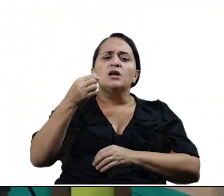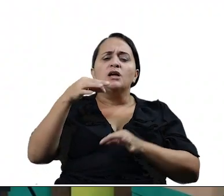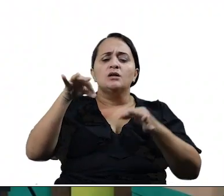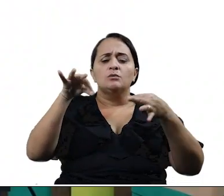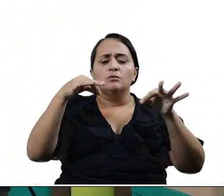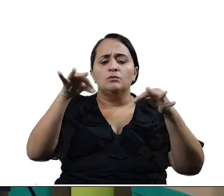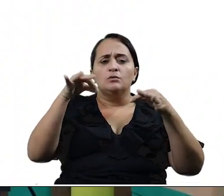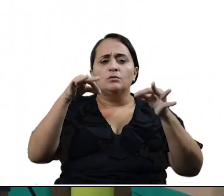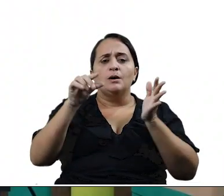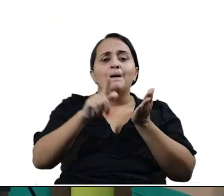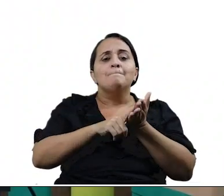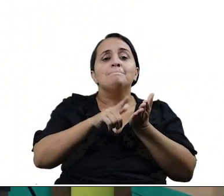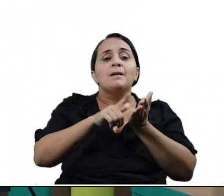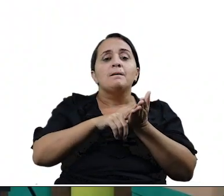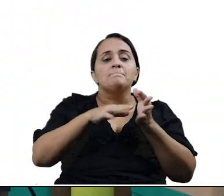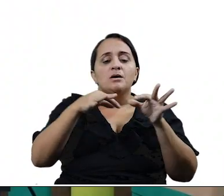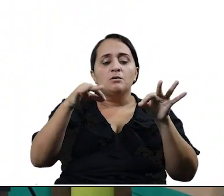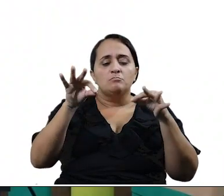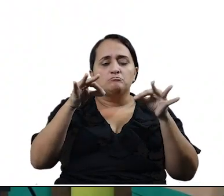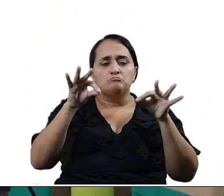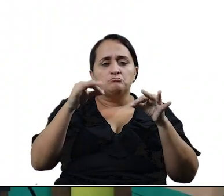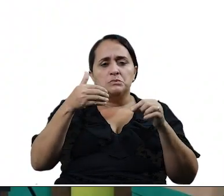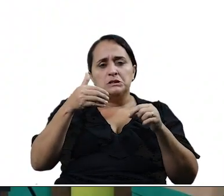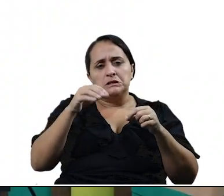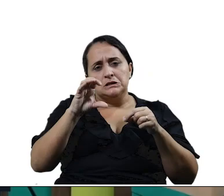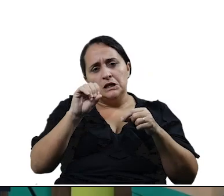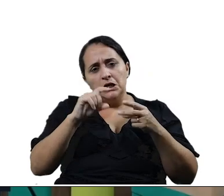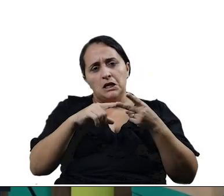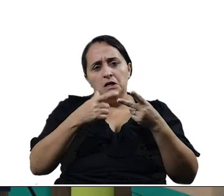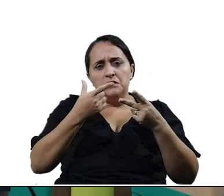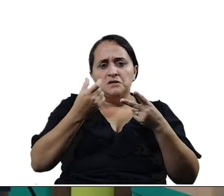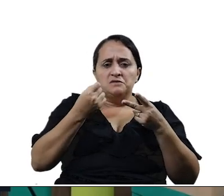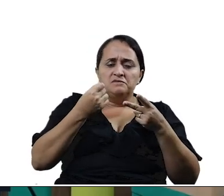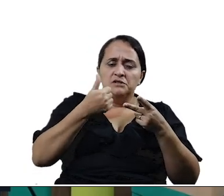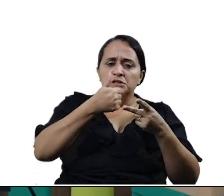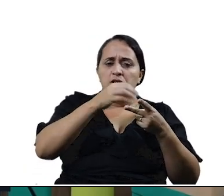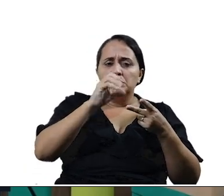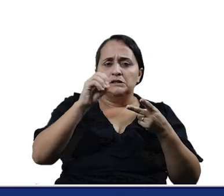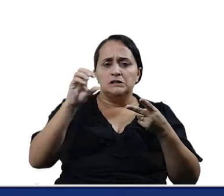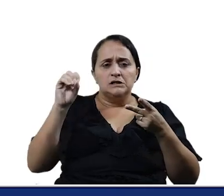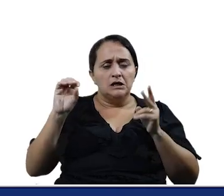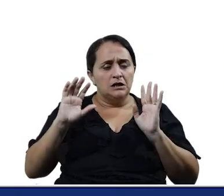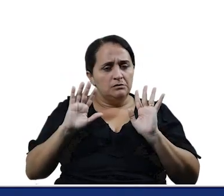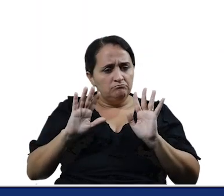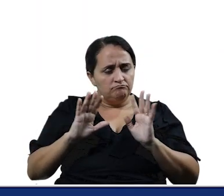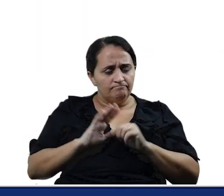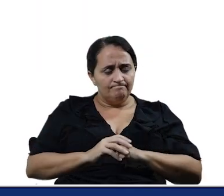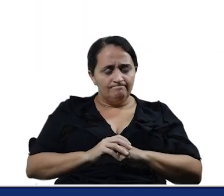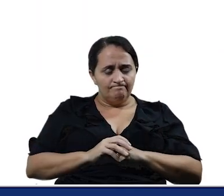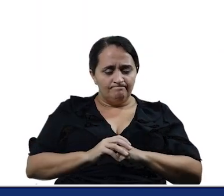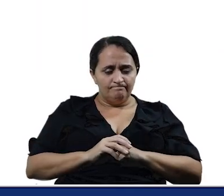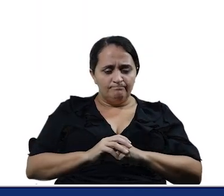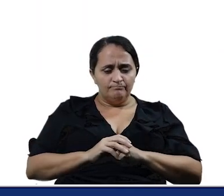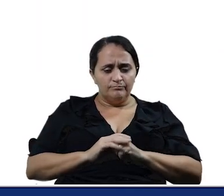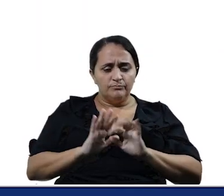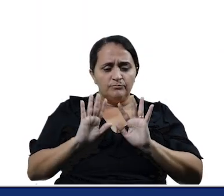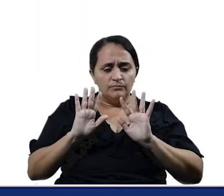As notas de 10, de 20, de 100 e as outras. E